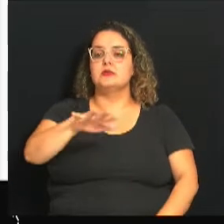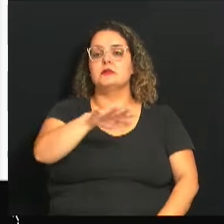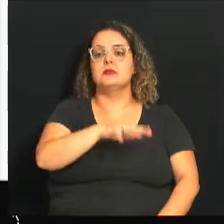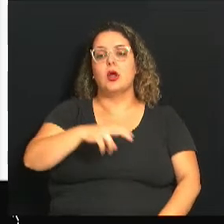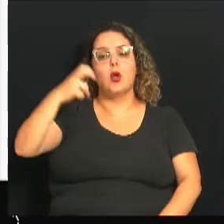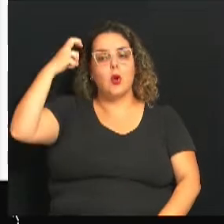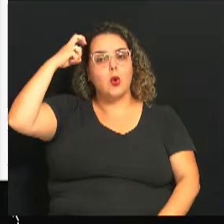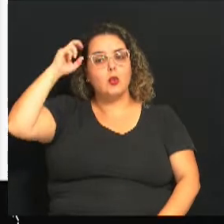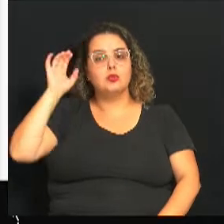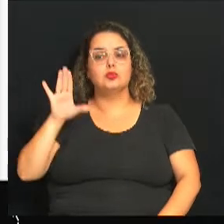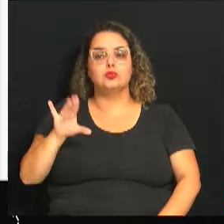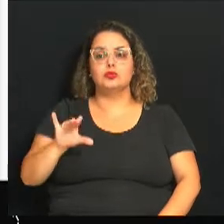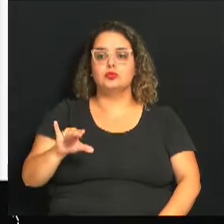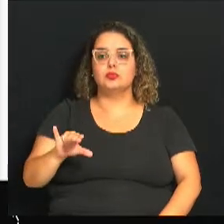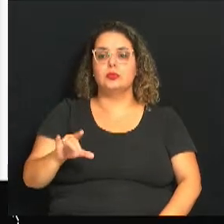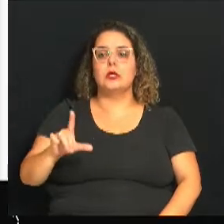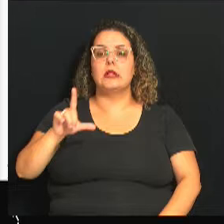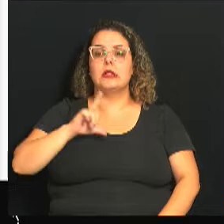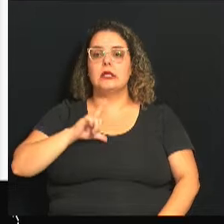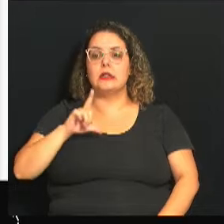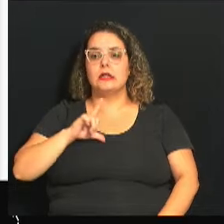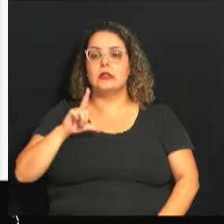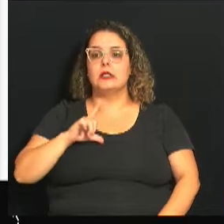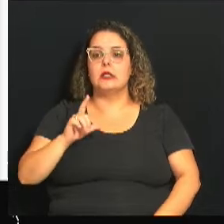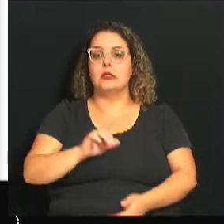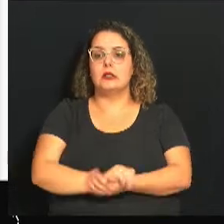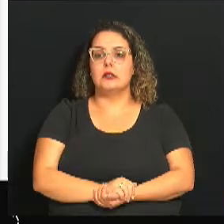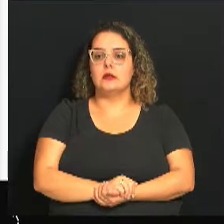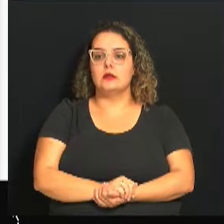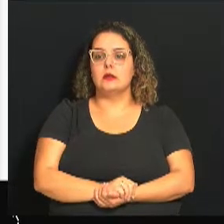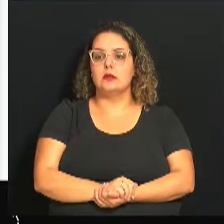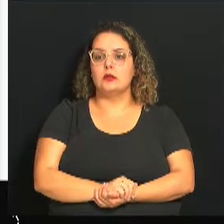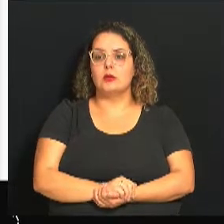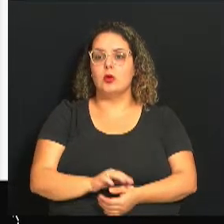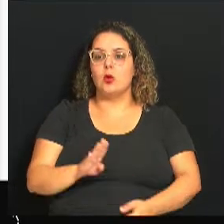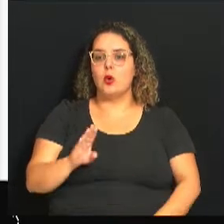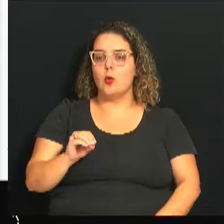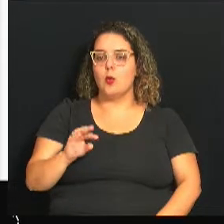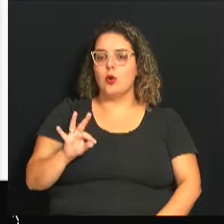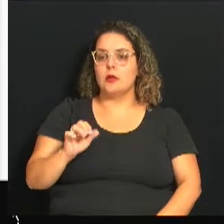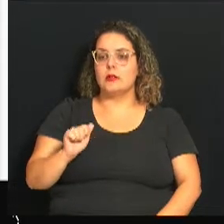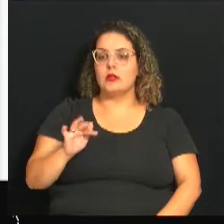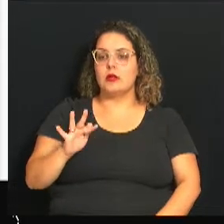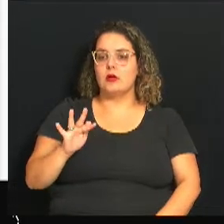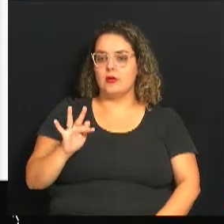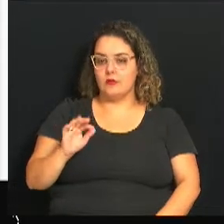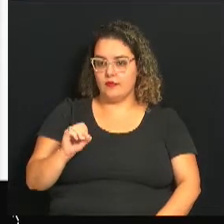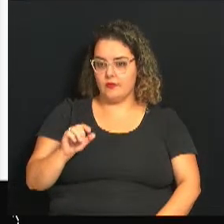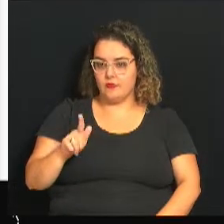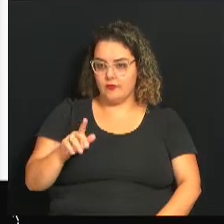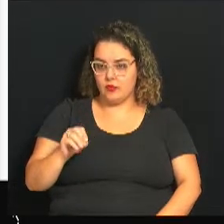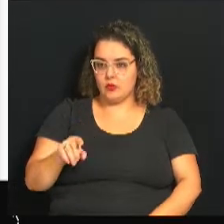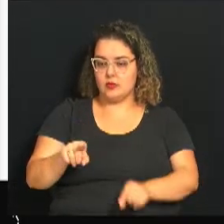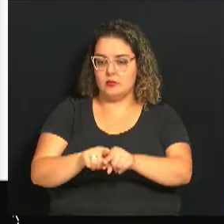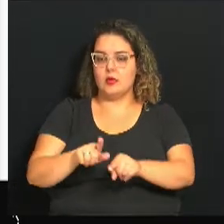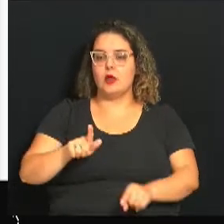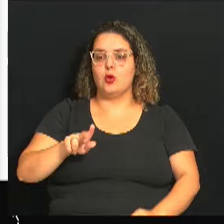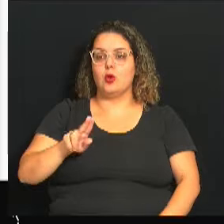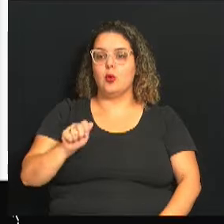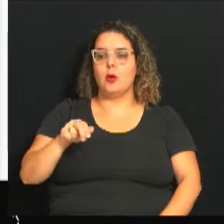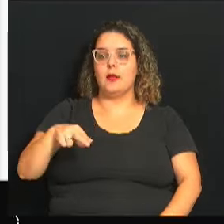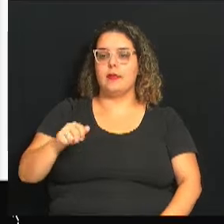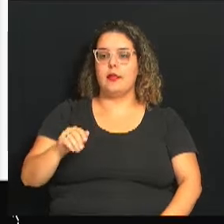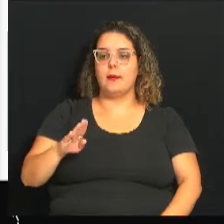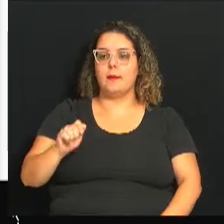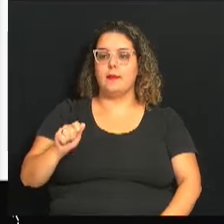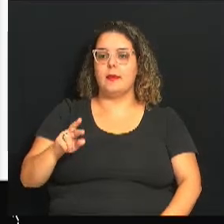ciência, tá? Temos a questão do Botafogo e Guanabara, que tem algumas clínicas e laboratórios. Temos a transição do